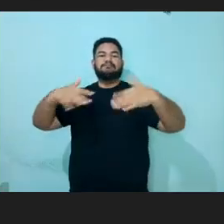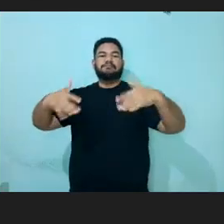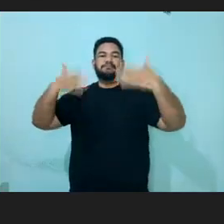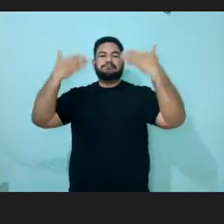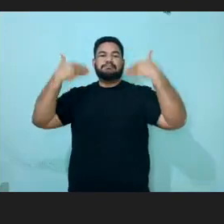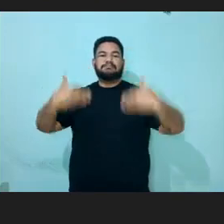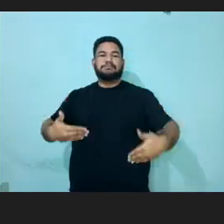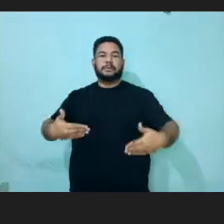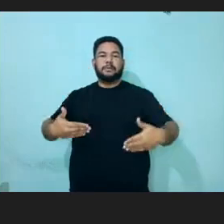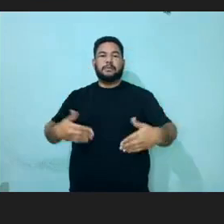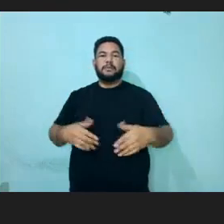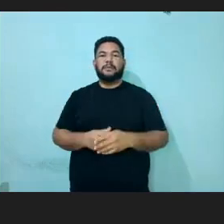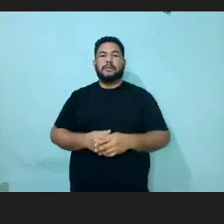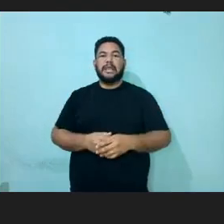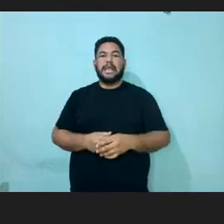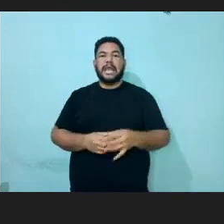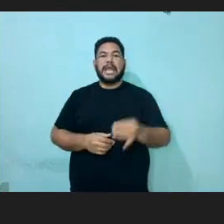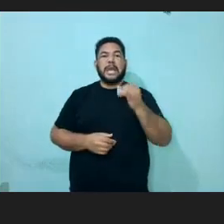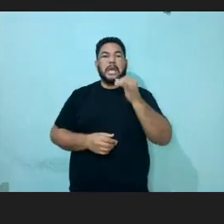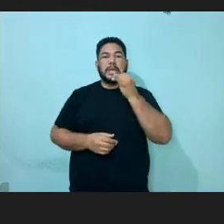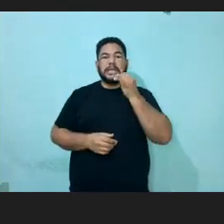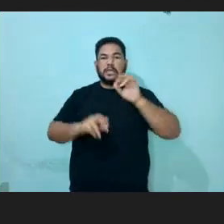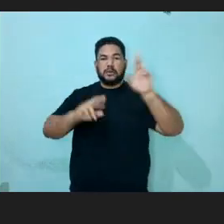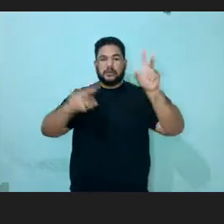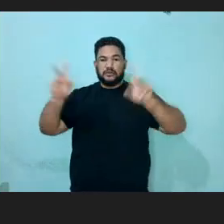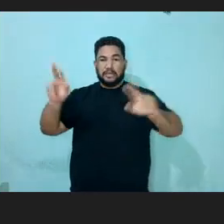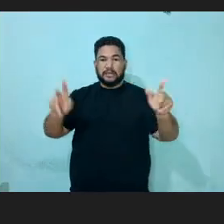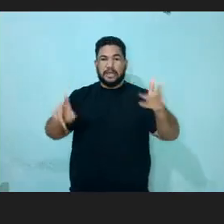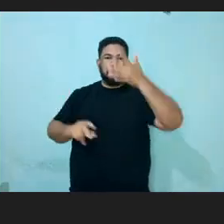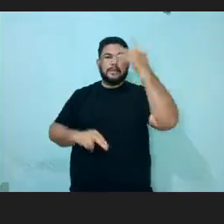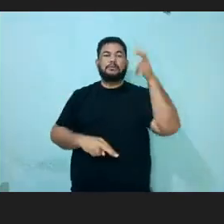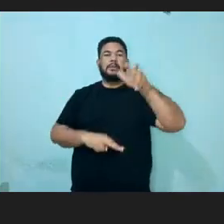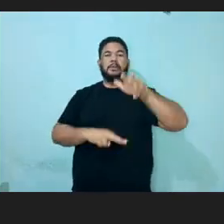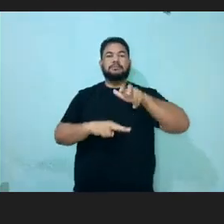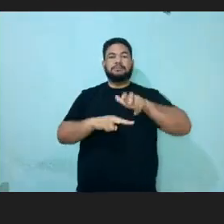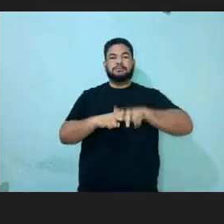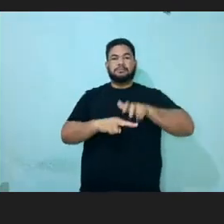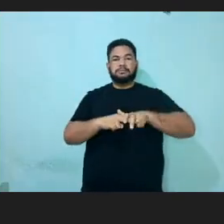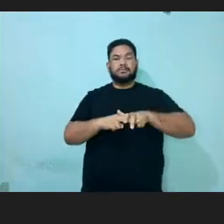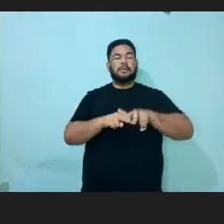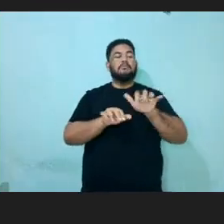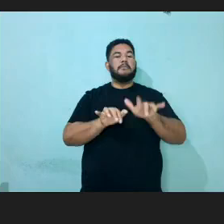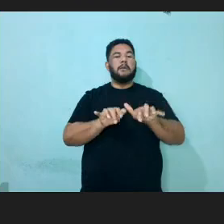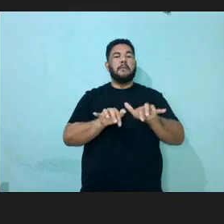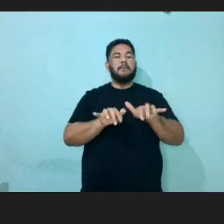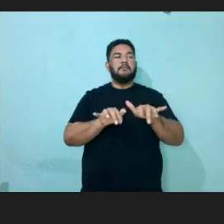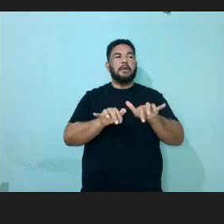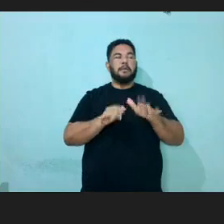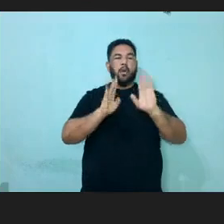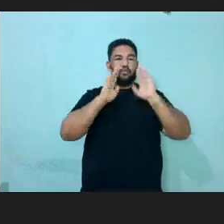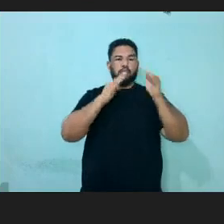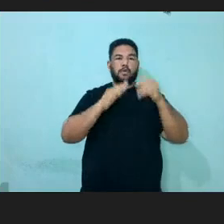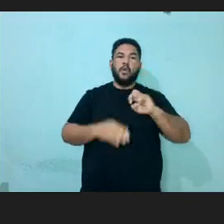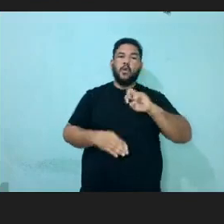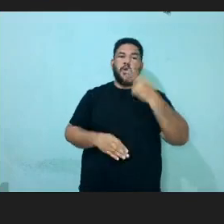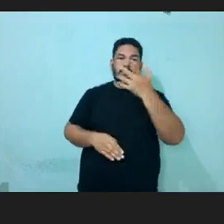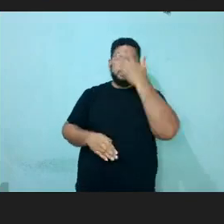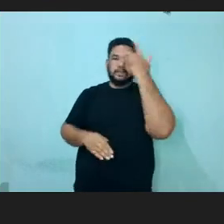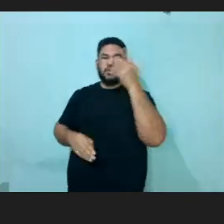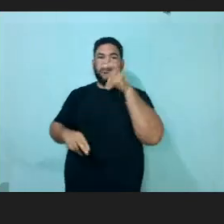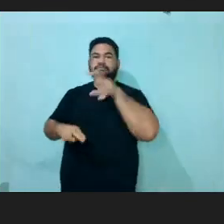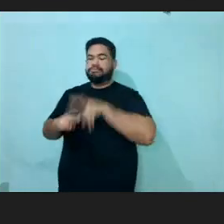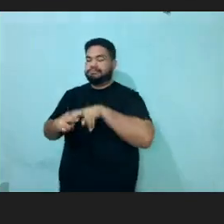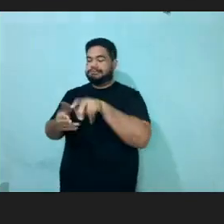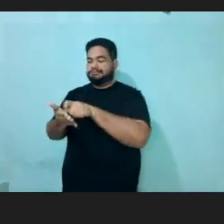Por exemplo, é diferente de um profissional que fica sentado o dia todo no computador ou escrevendo o dia todo, a